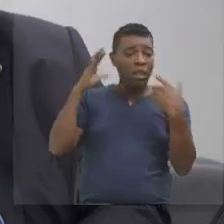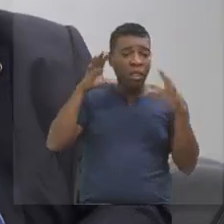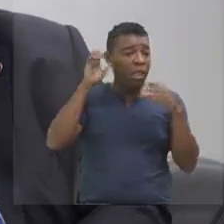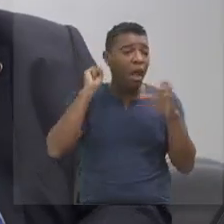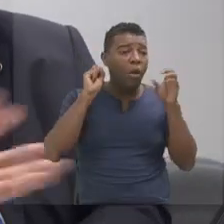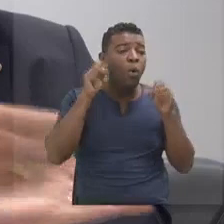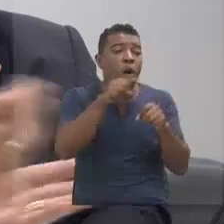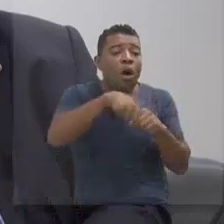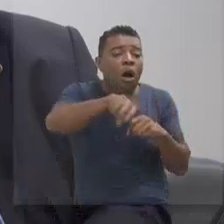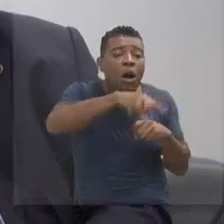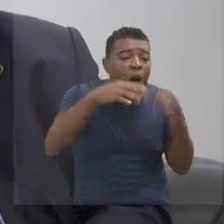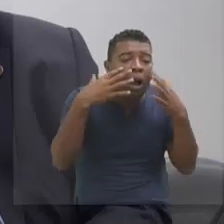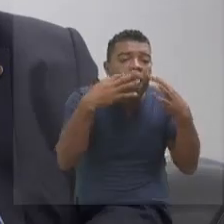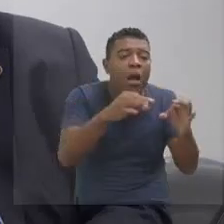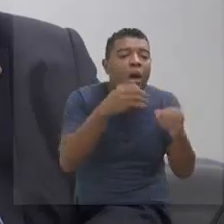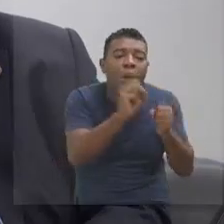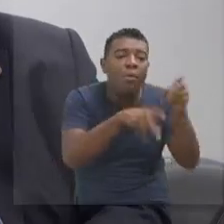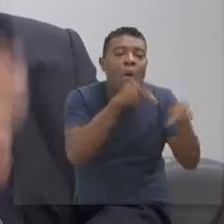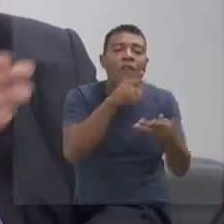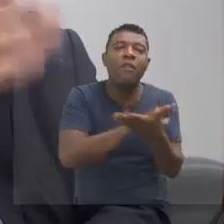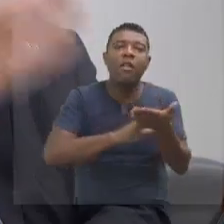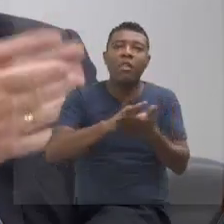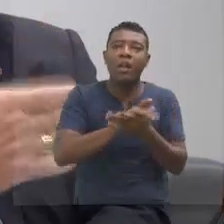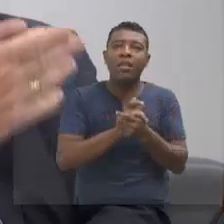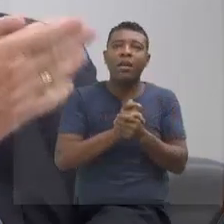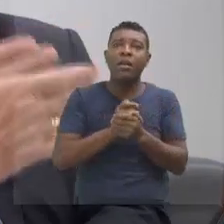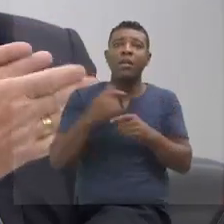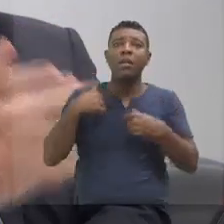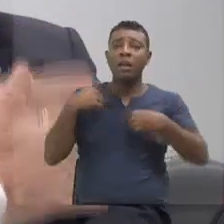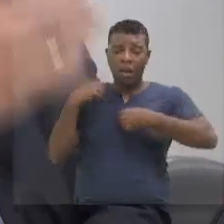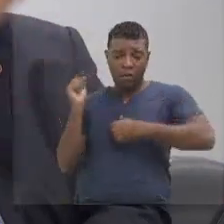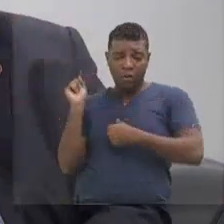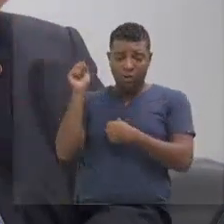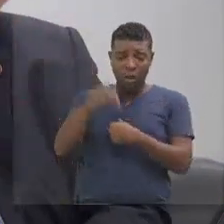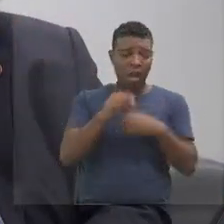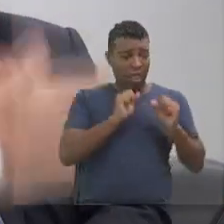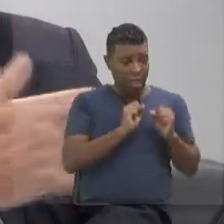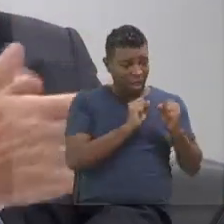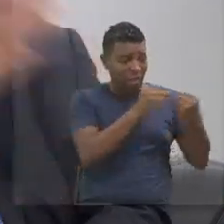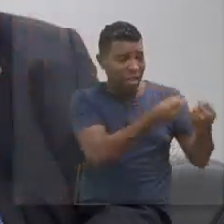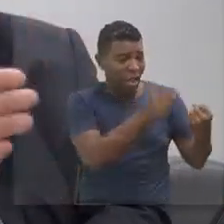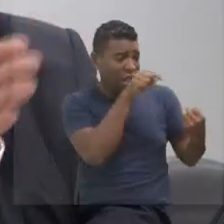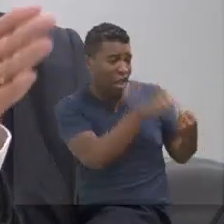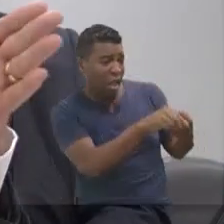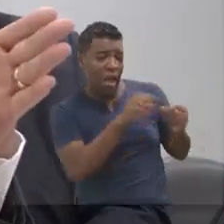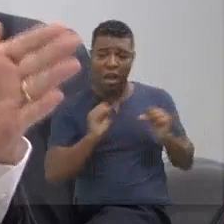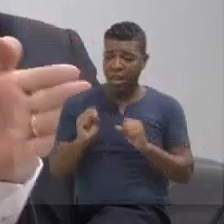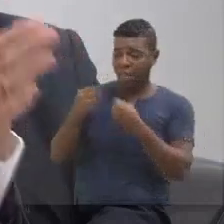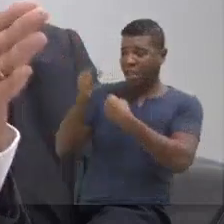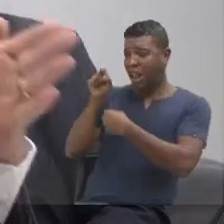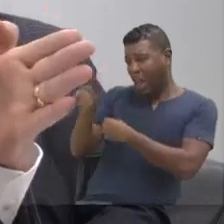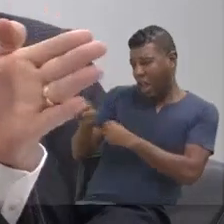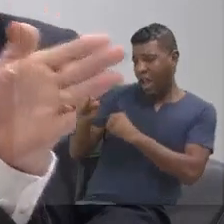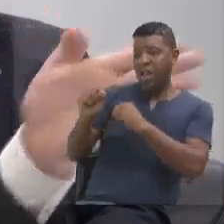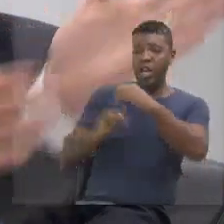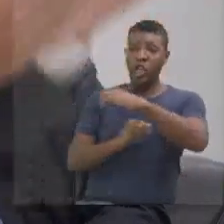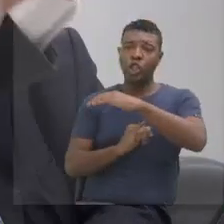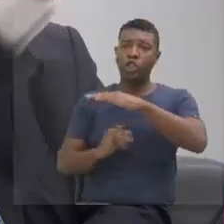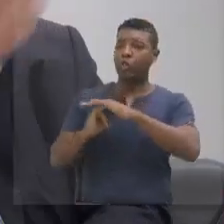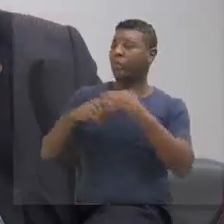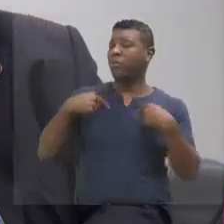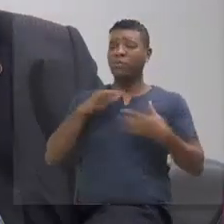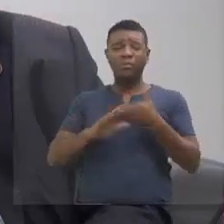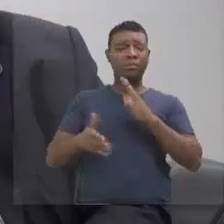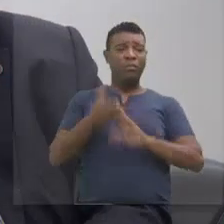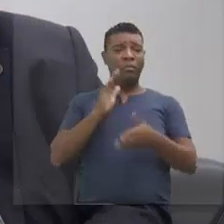sem ouvir quem usa o serviço eu não estou aqui defendendo esta ou aquela instituição eu estou aqui defendendo